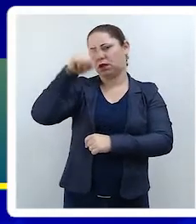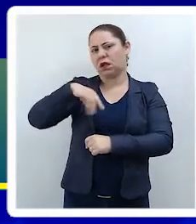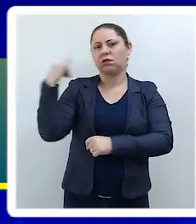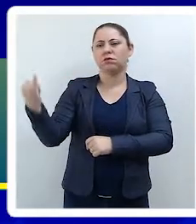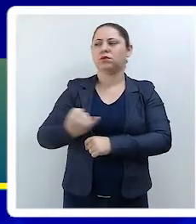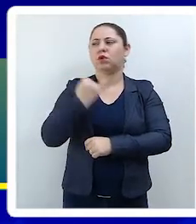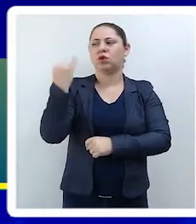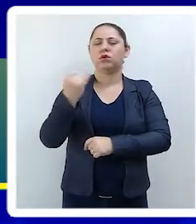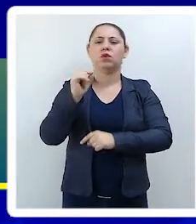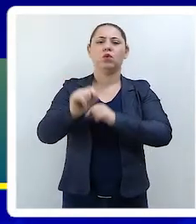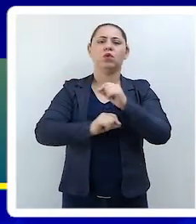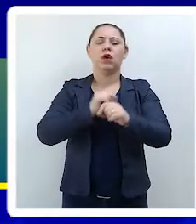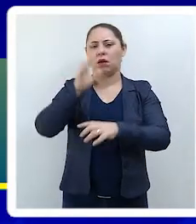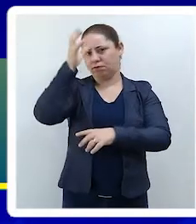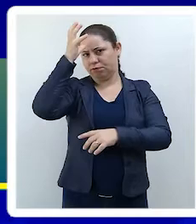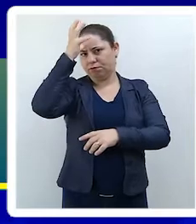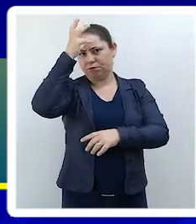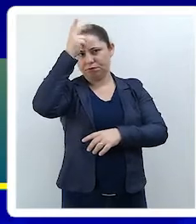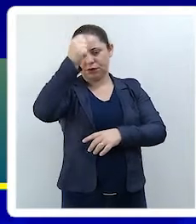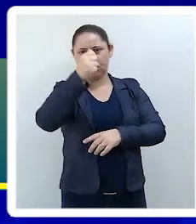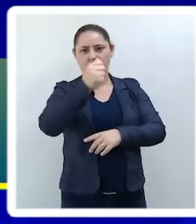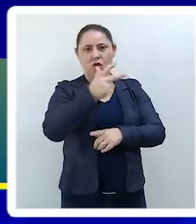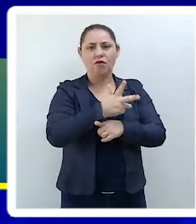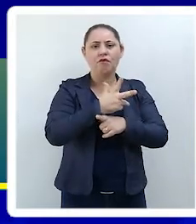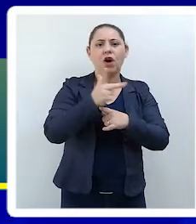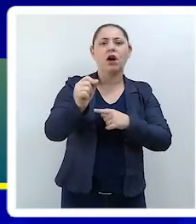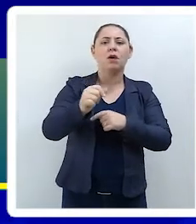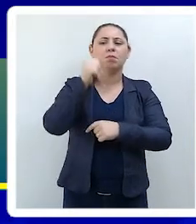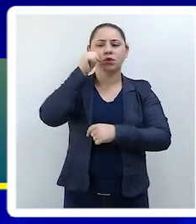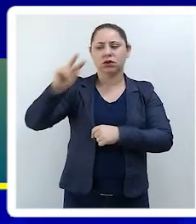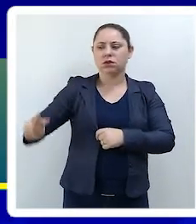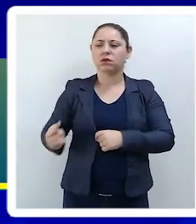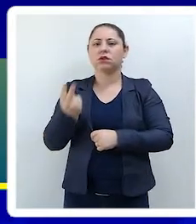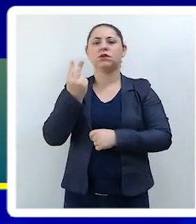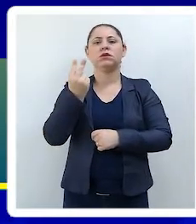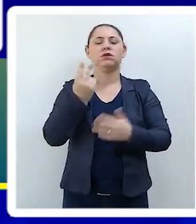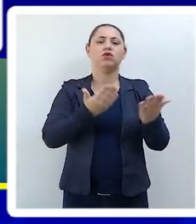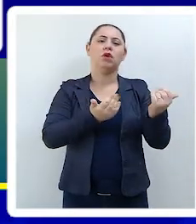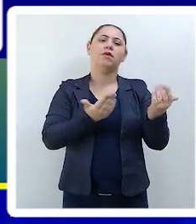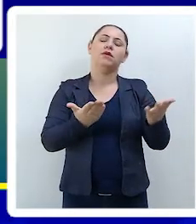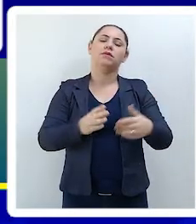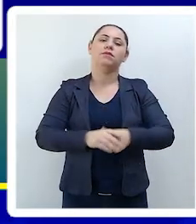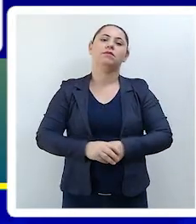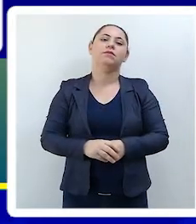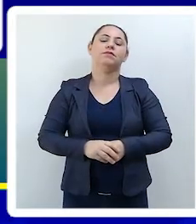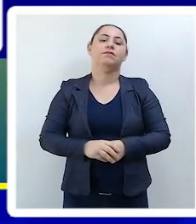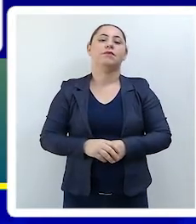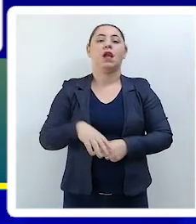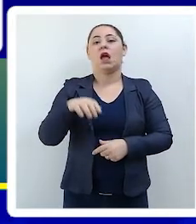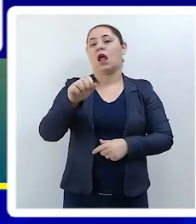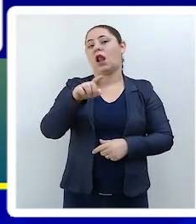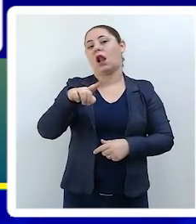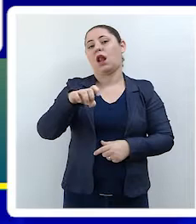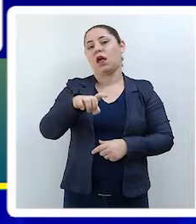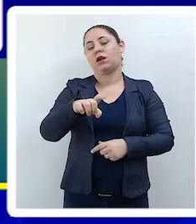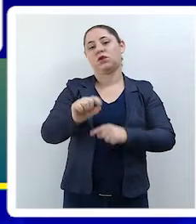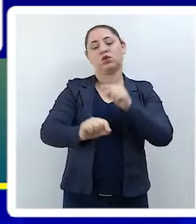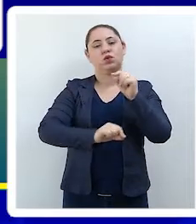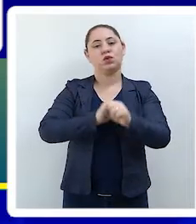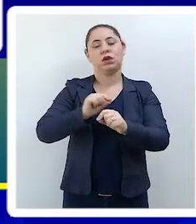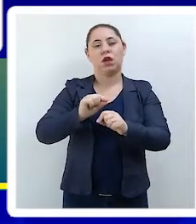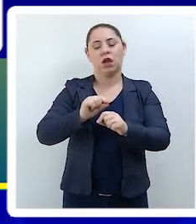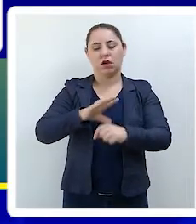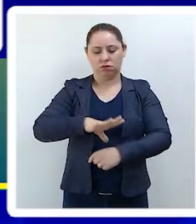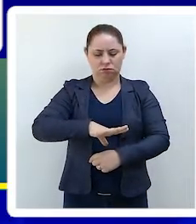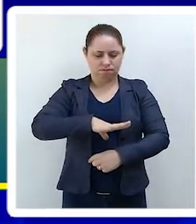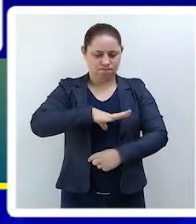para a promoção de soluções para o empoderamento de todas as mulheres e meninas? Alex, o